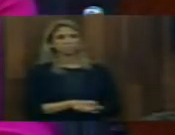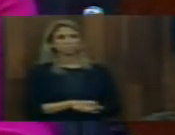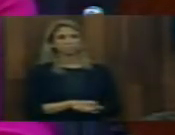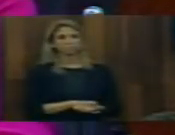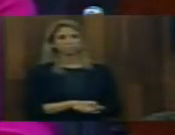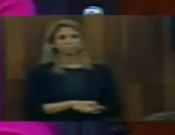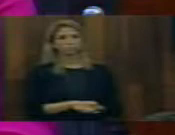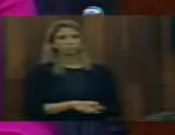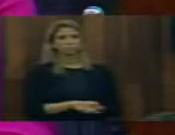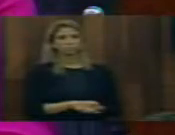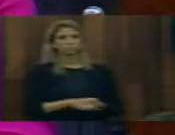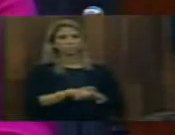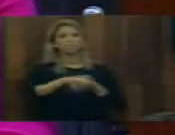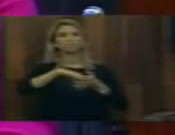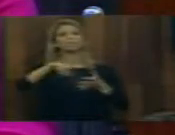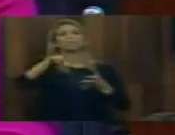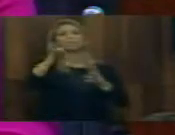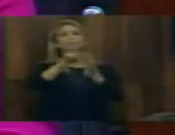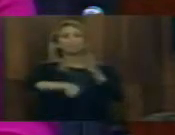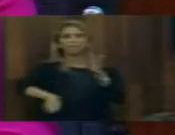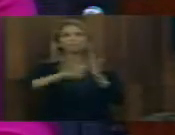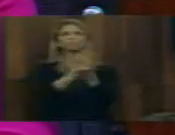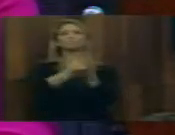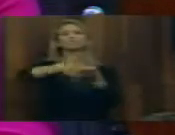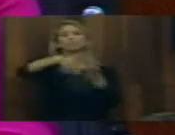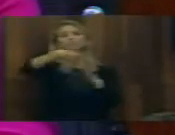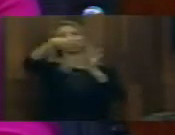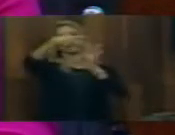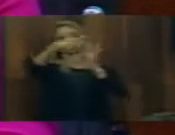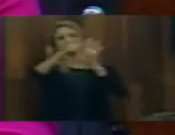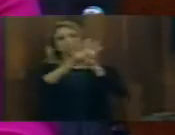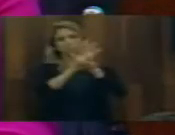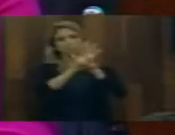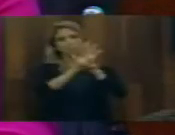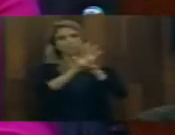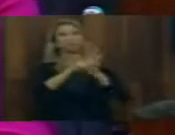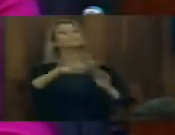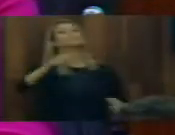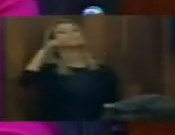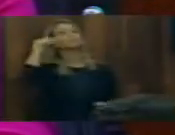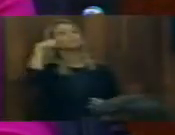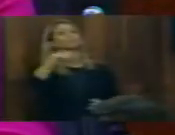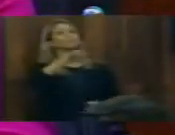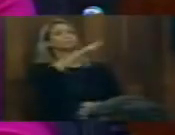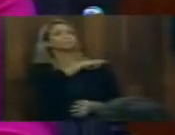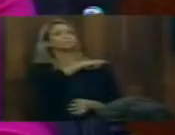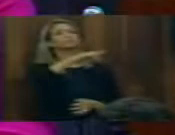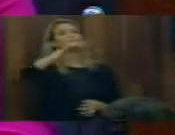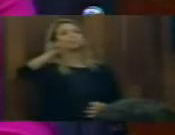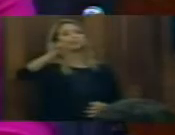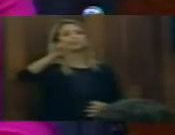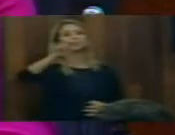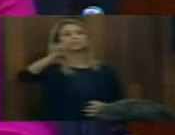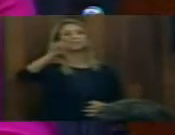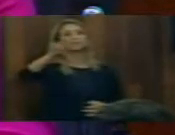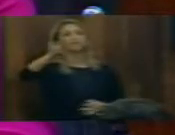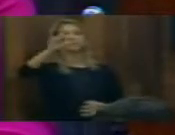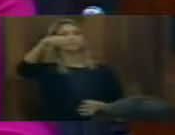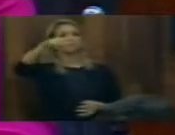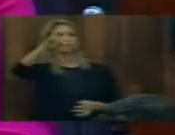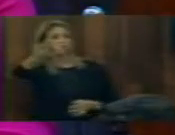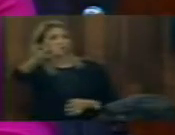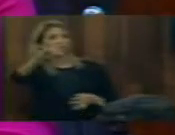Dispõe sobre o veto total ao projeto de lei 0011-2018, de autoria do vereador Vanderlei Rodrigues Bento Neto, que